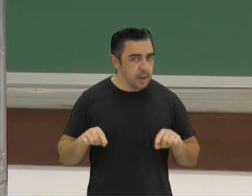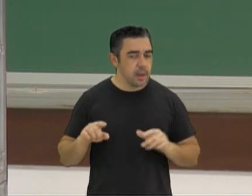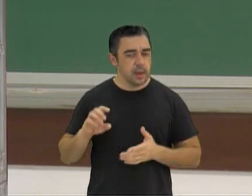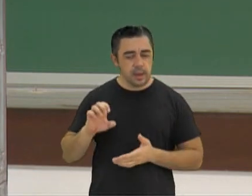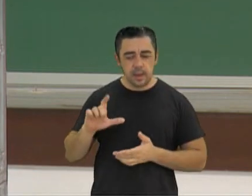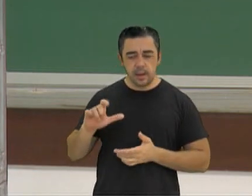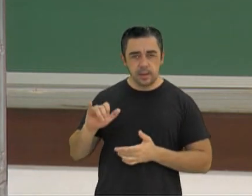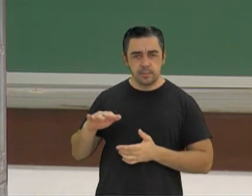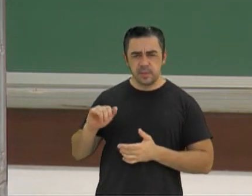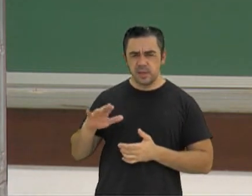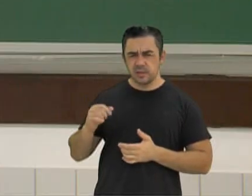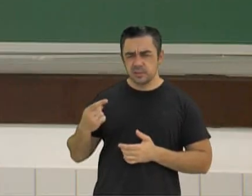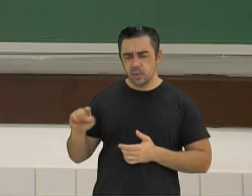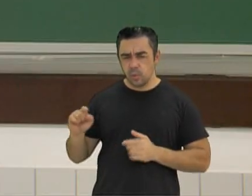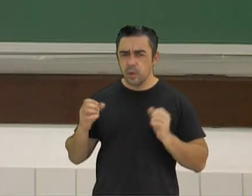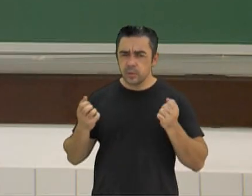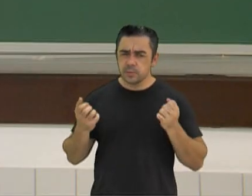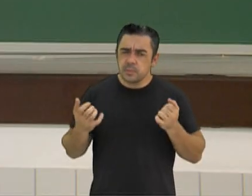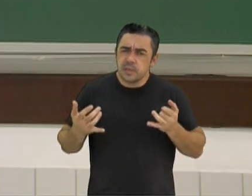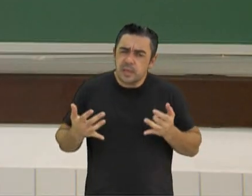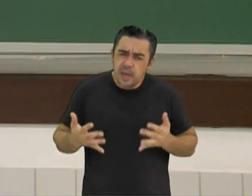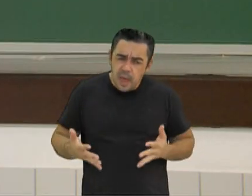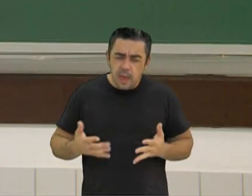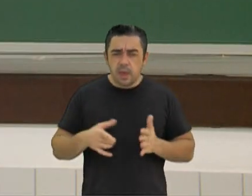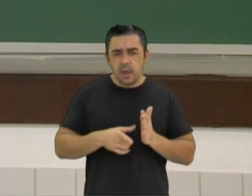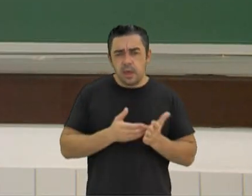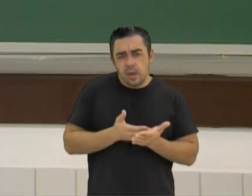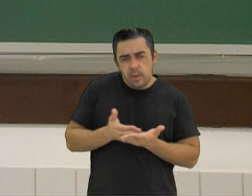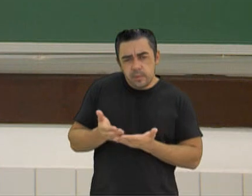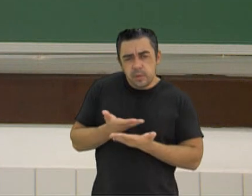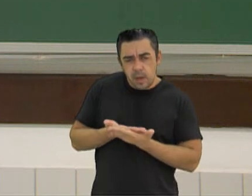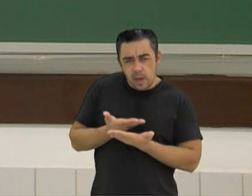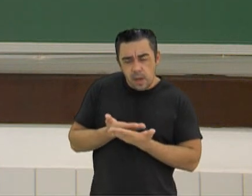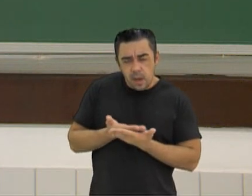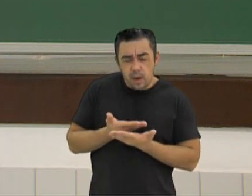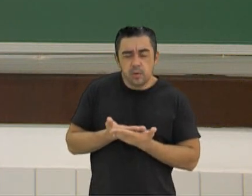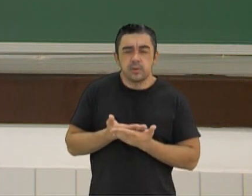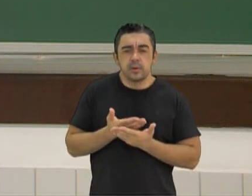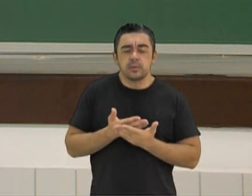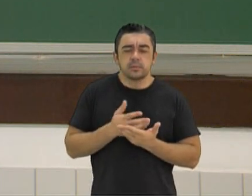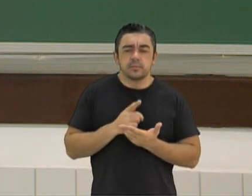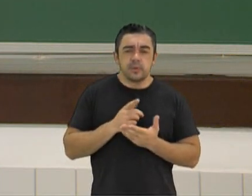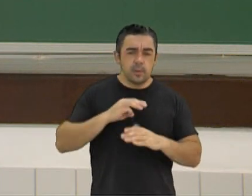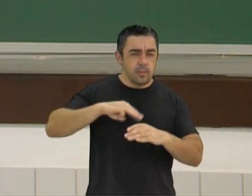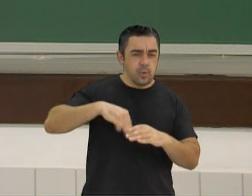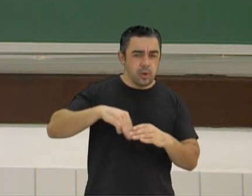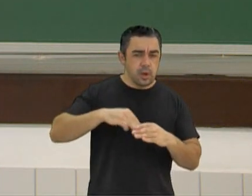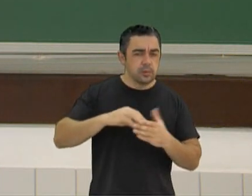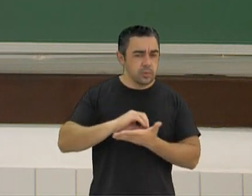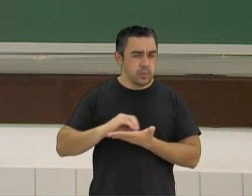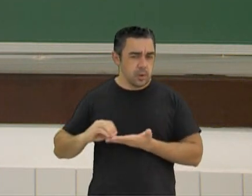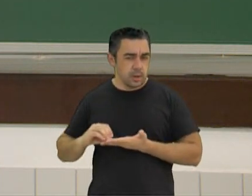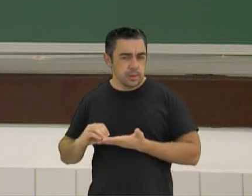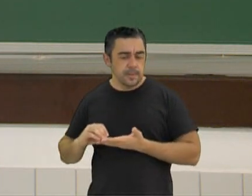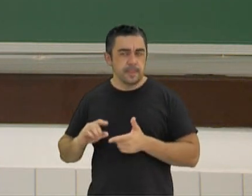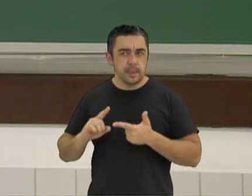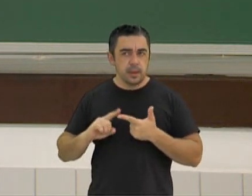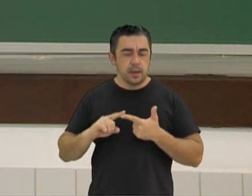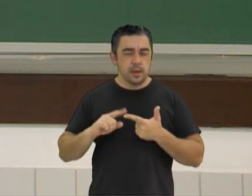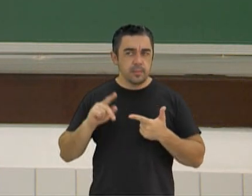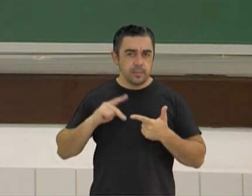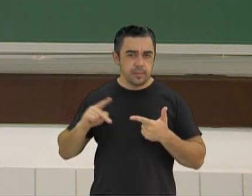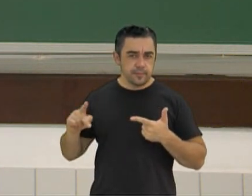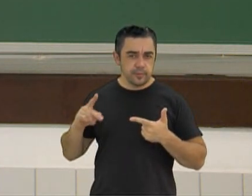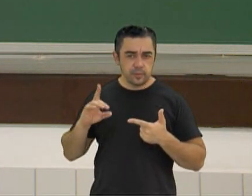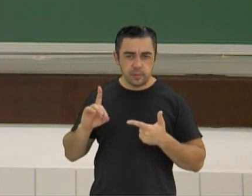eliminação. Acho que eu já falei quando começaram as aulas de reações orgânicas. Acho que o Davi também já deve ter falado para